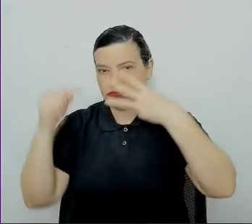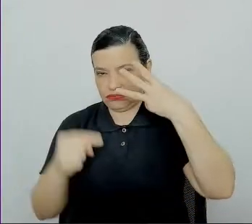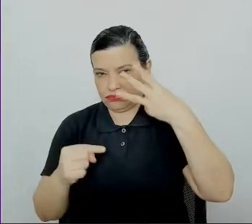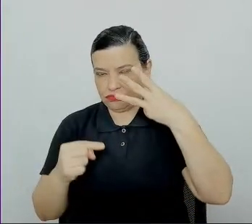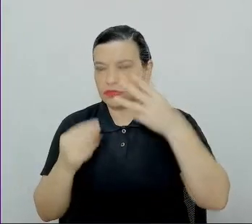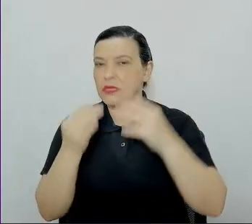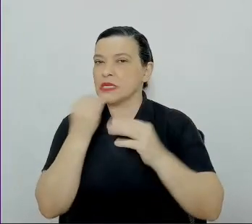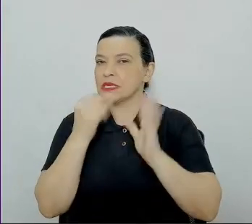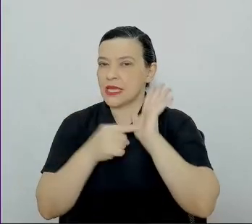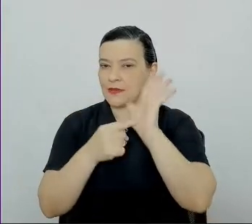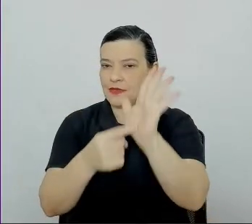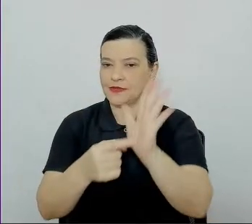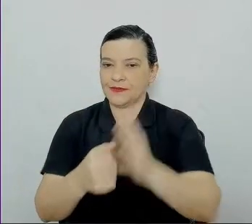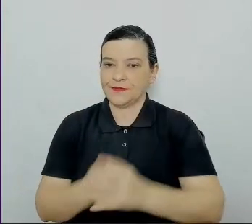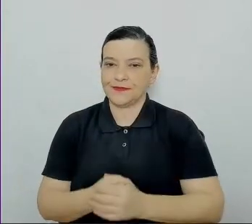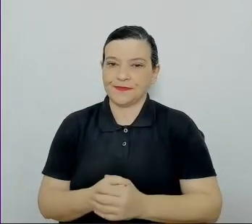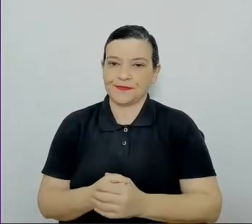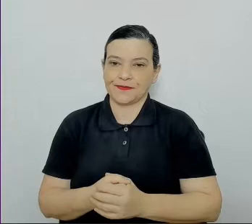também.